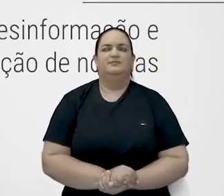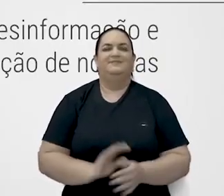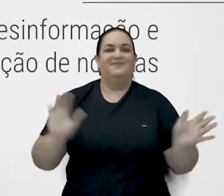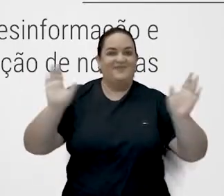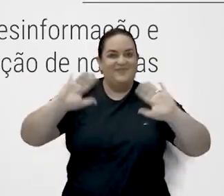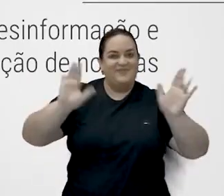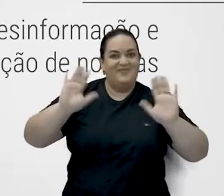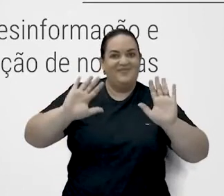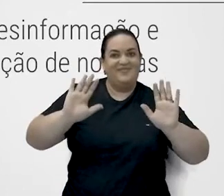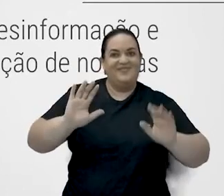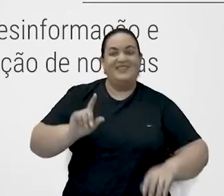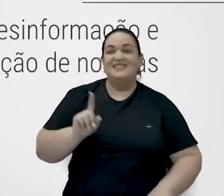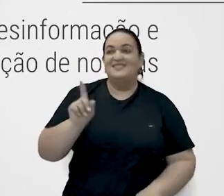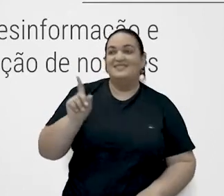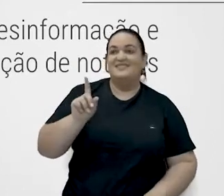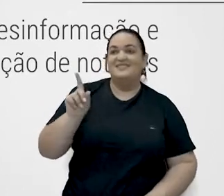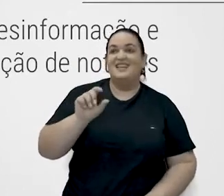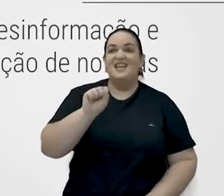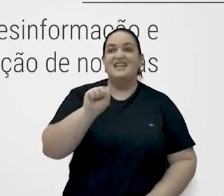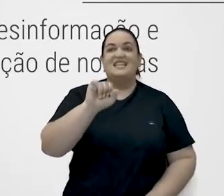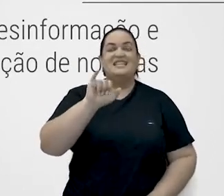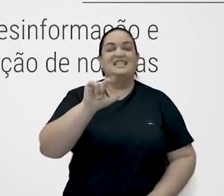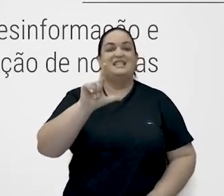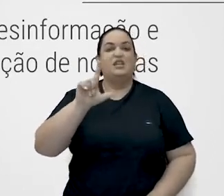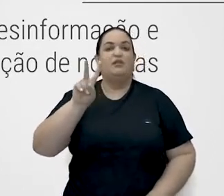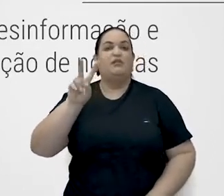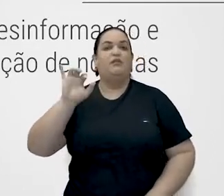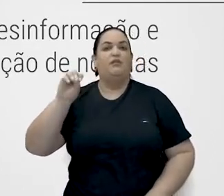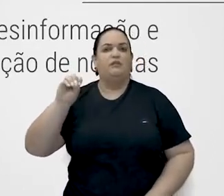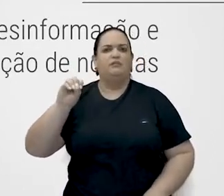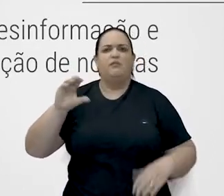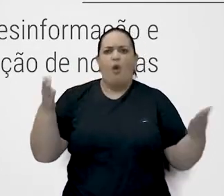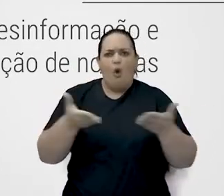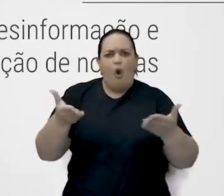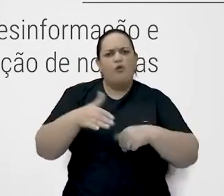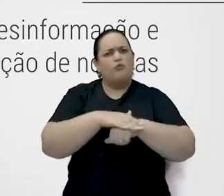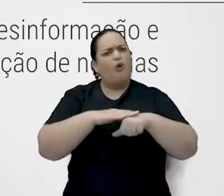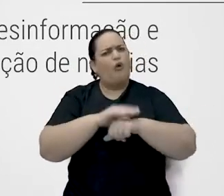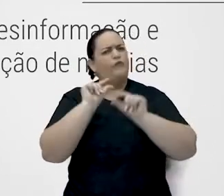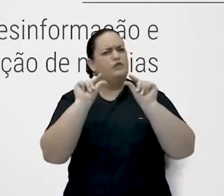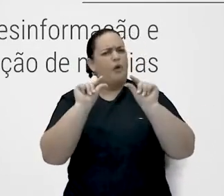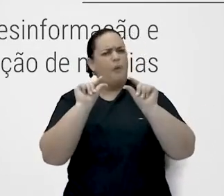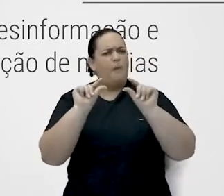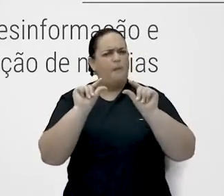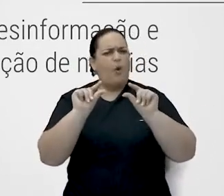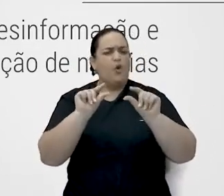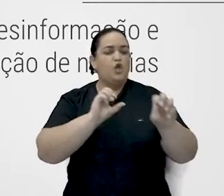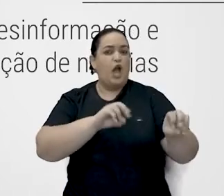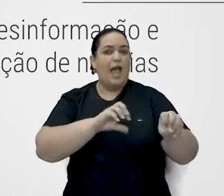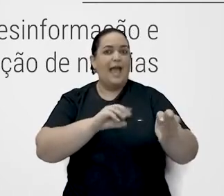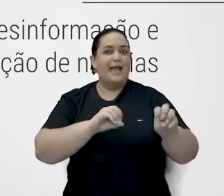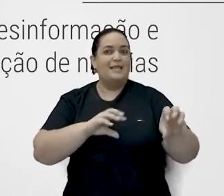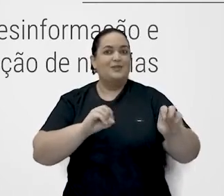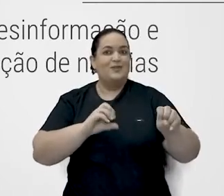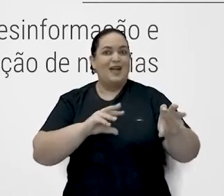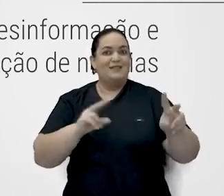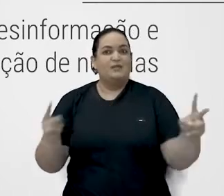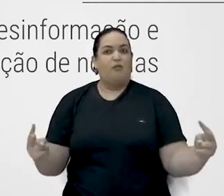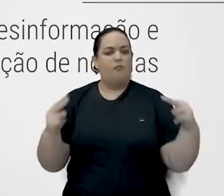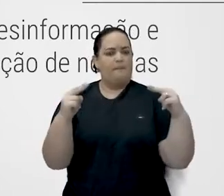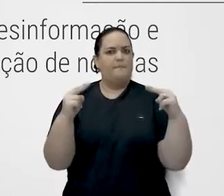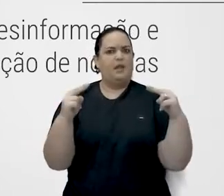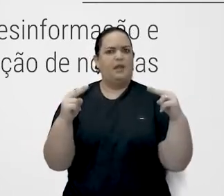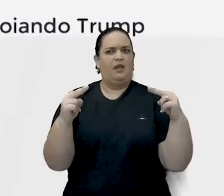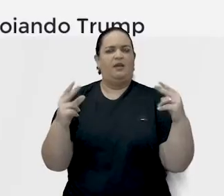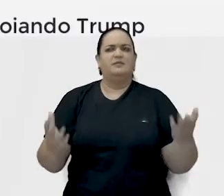Olá, eu sou o Silvio Vital e hoje a gente vai conversar um pouco sobre educação midiática. Mas para começar, eu